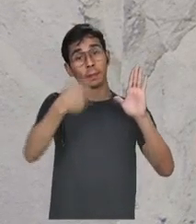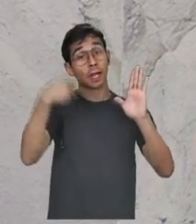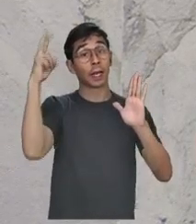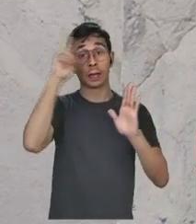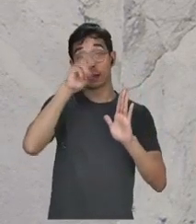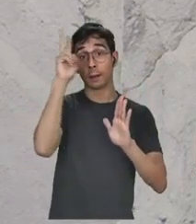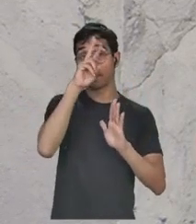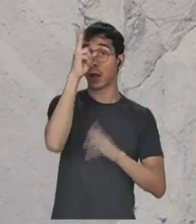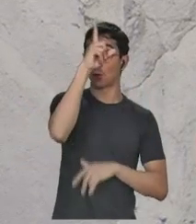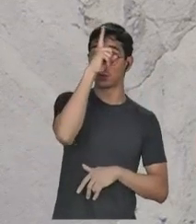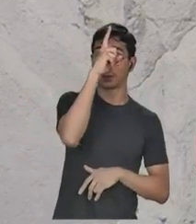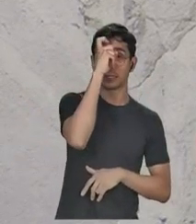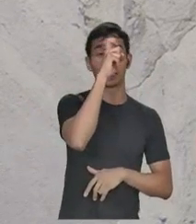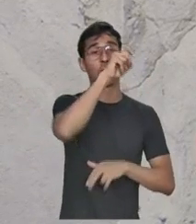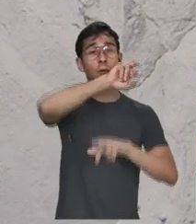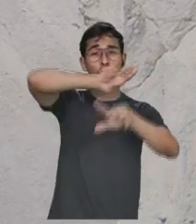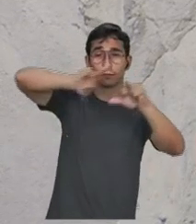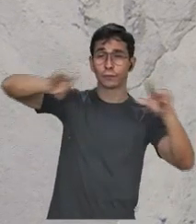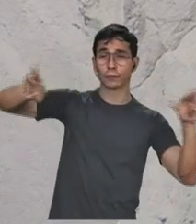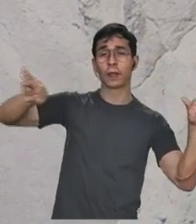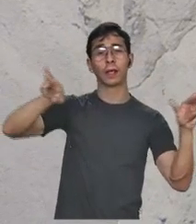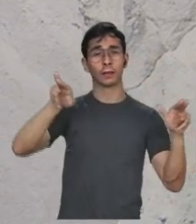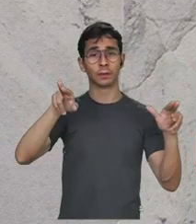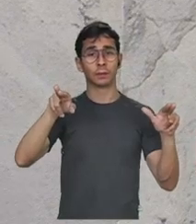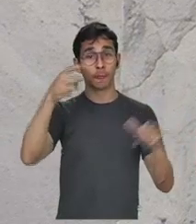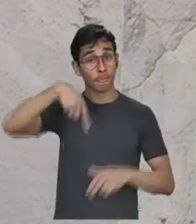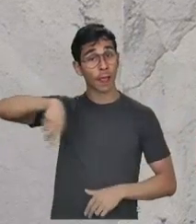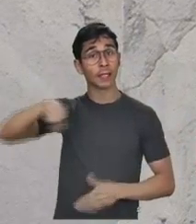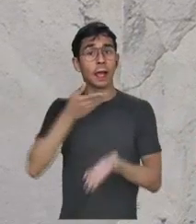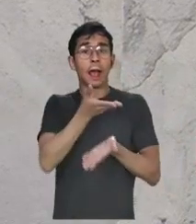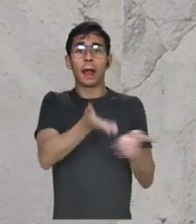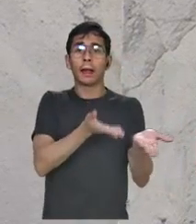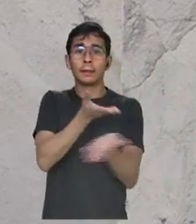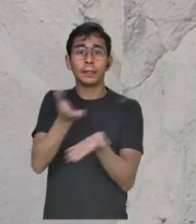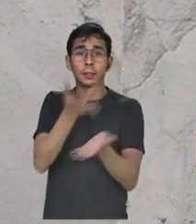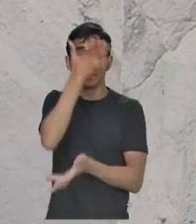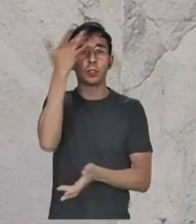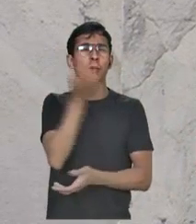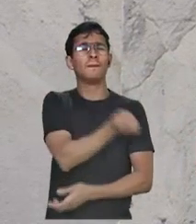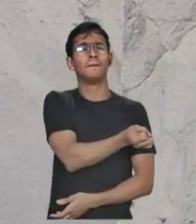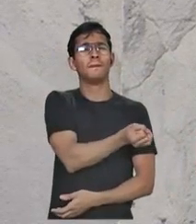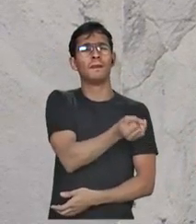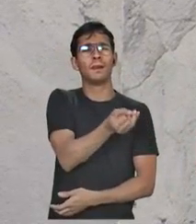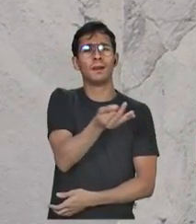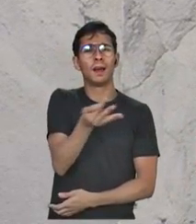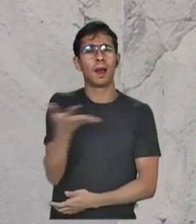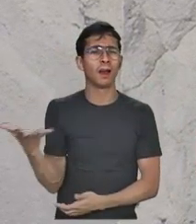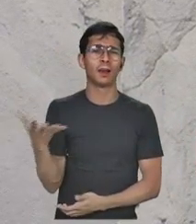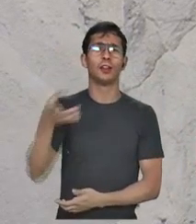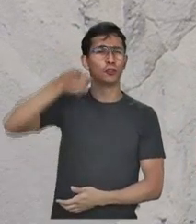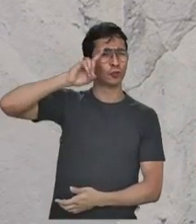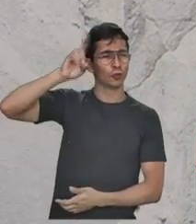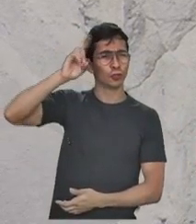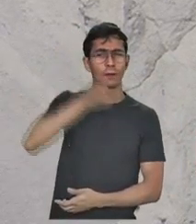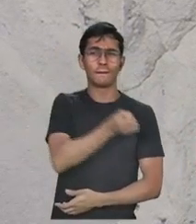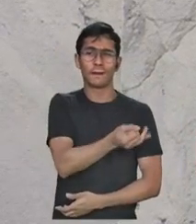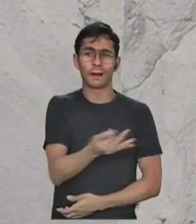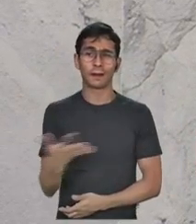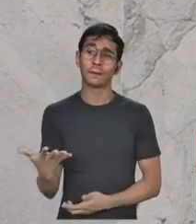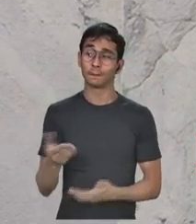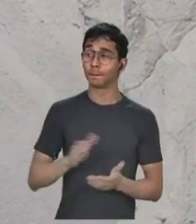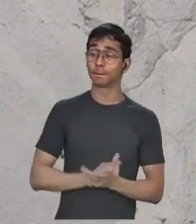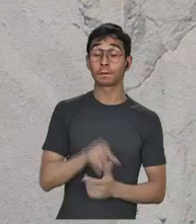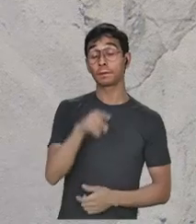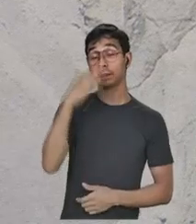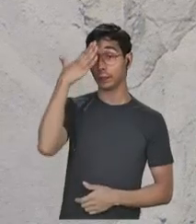que são hospitais que atendem centenas às vezes milhares de pessoas por dia para o senhor tem uma idéia doutor